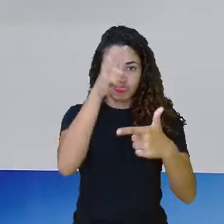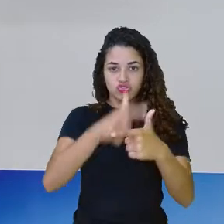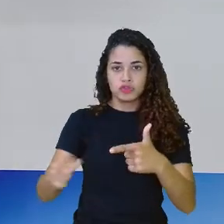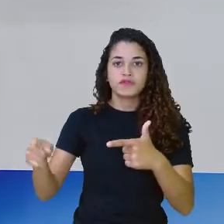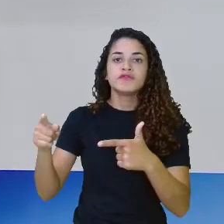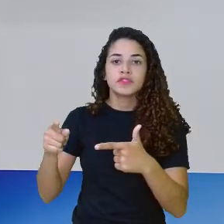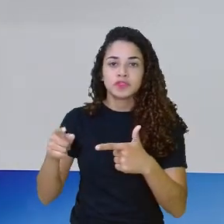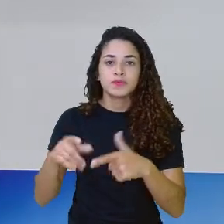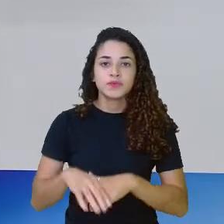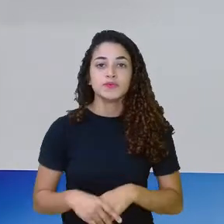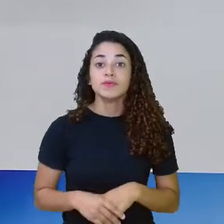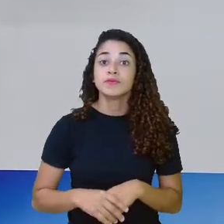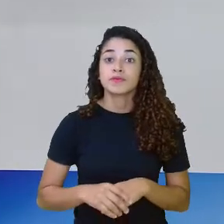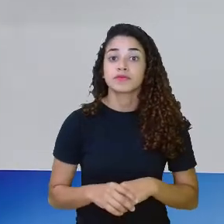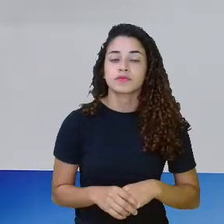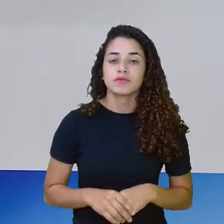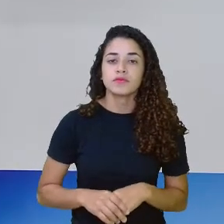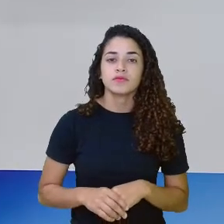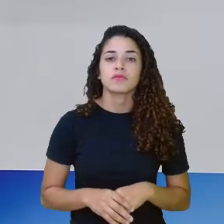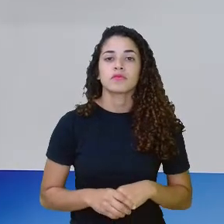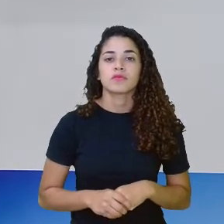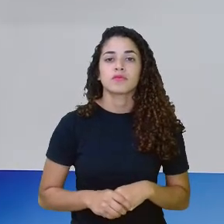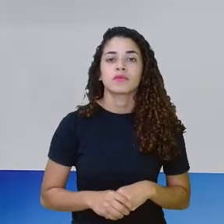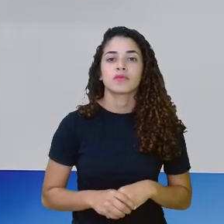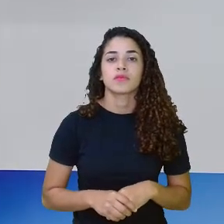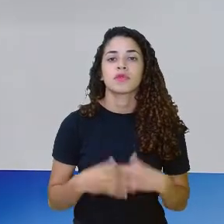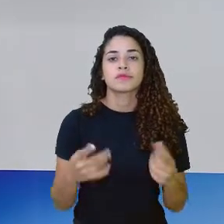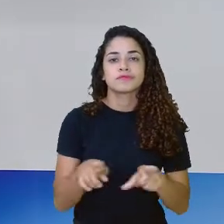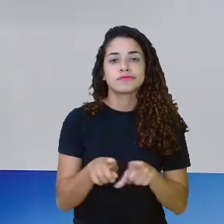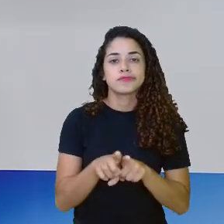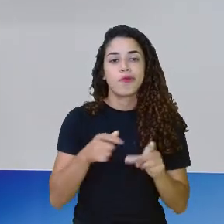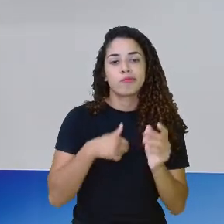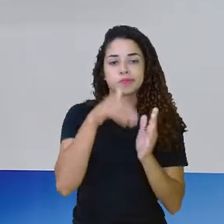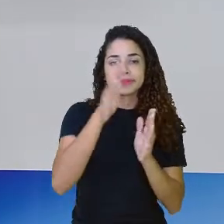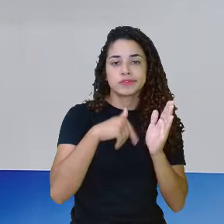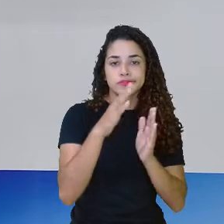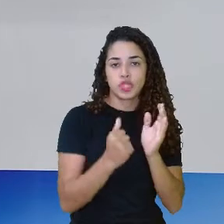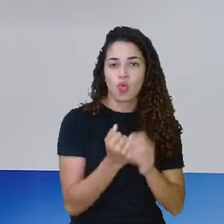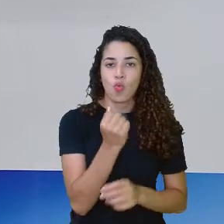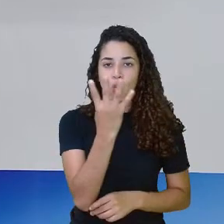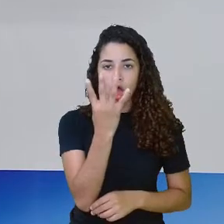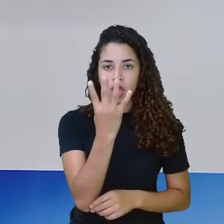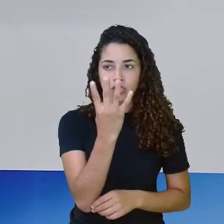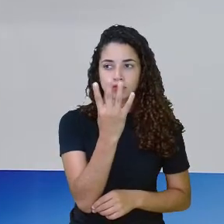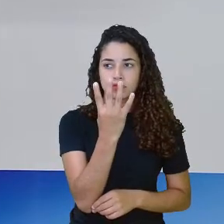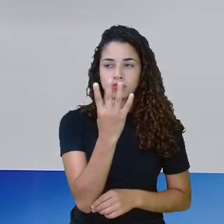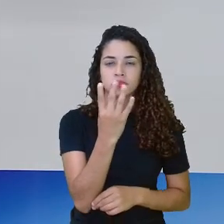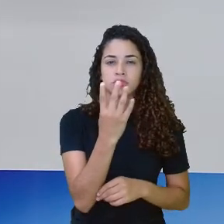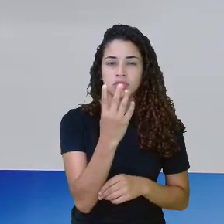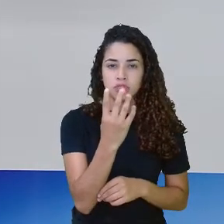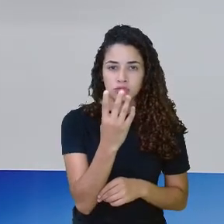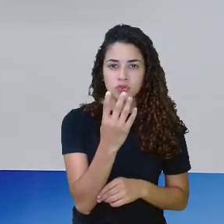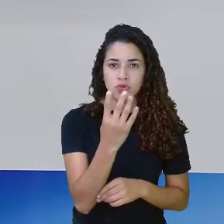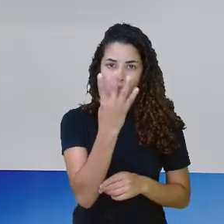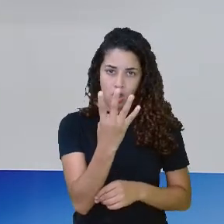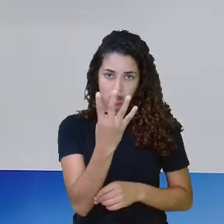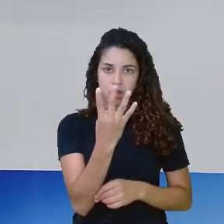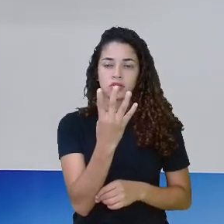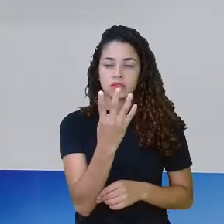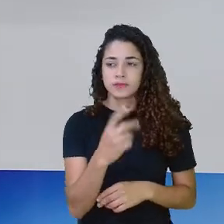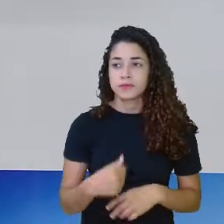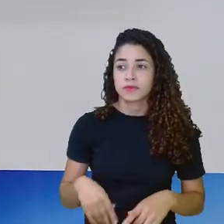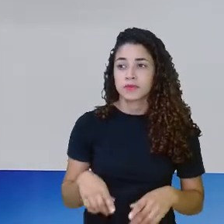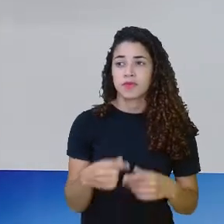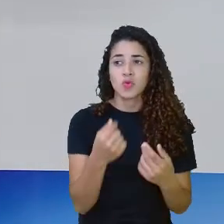inteiro. E aqui eu pintei 4 dessas partes, ou seja, 4 das 5, e